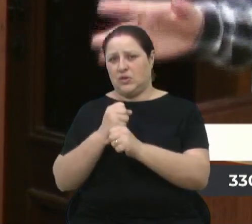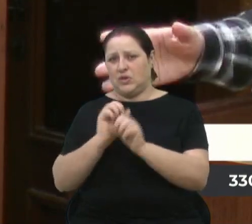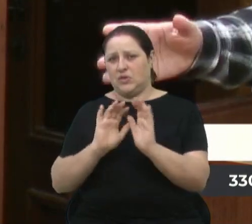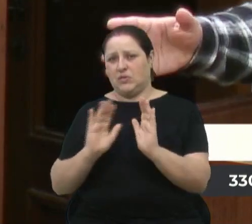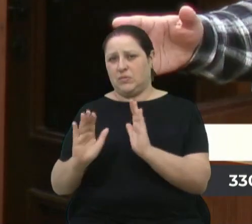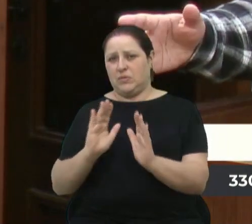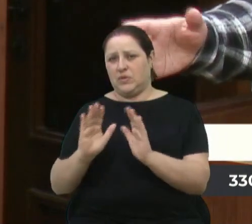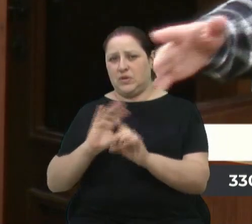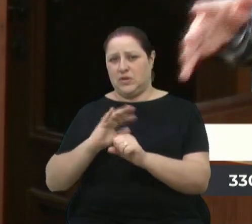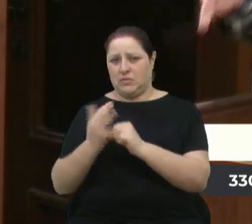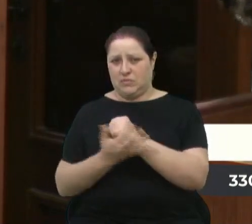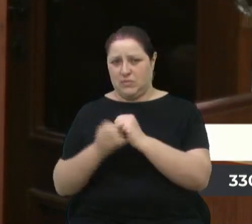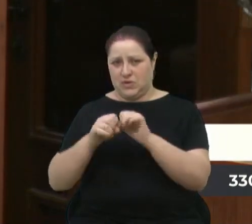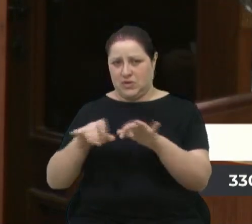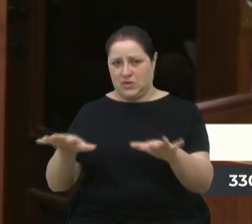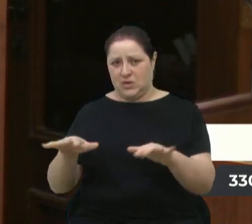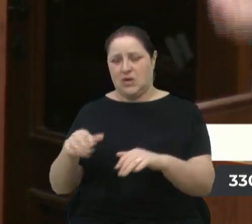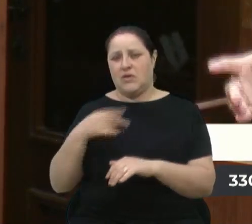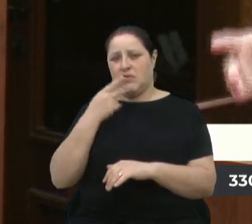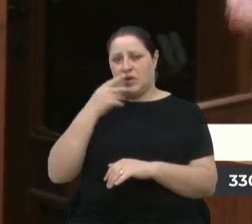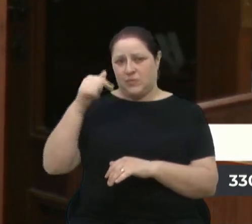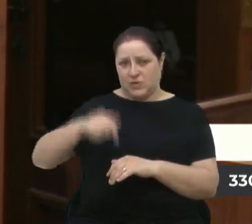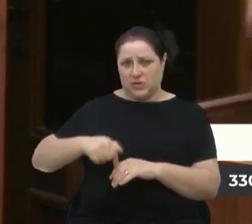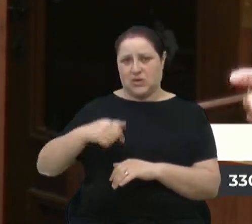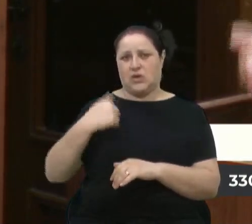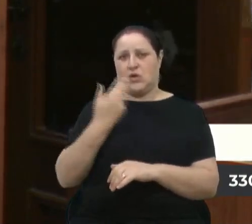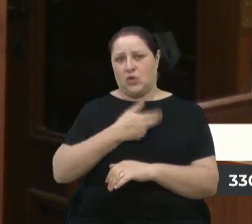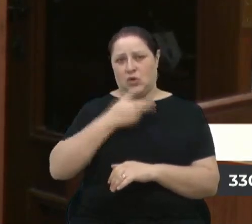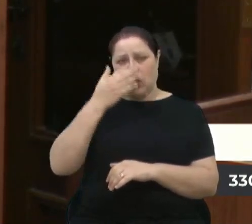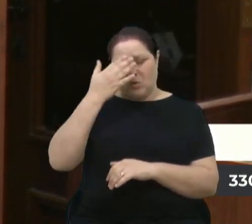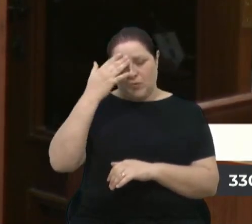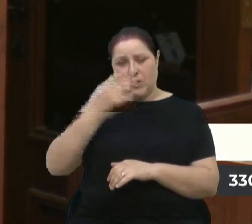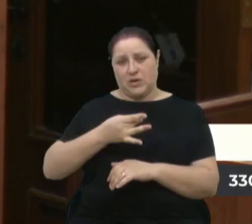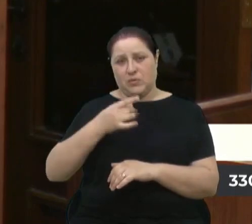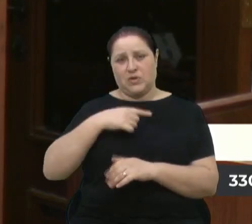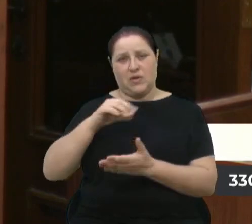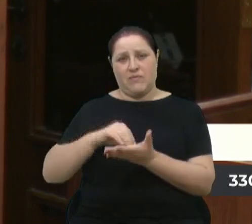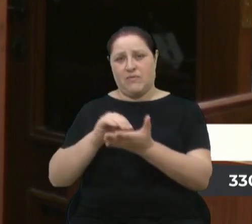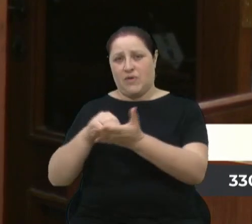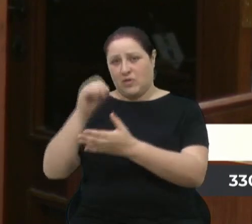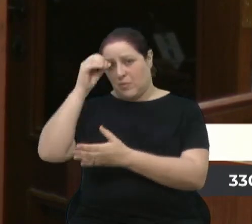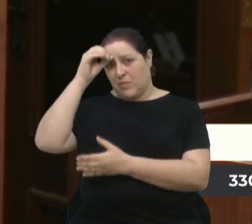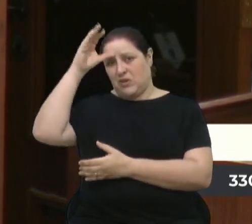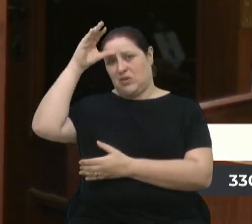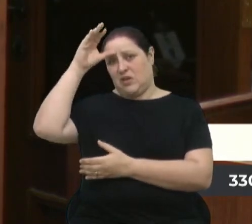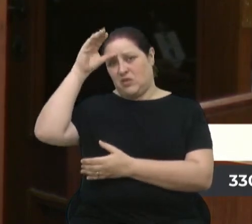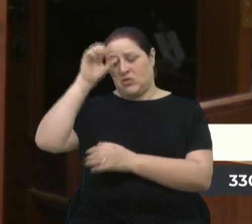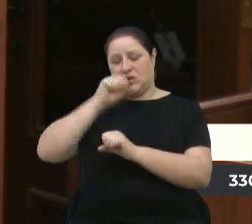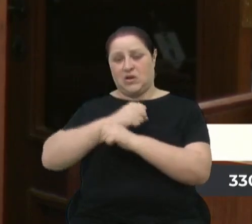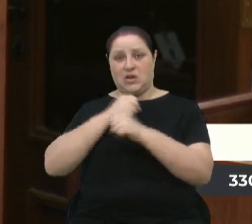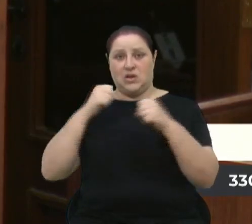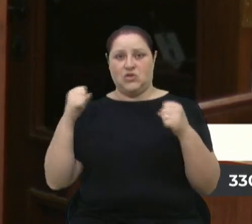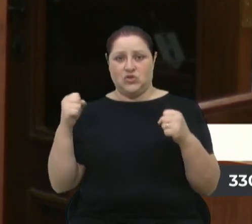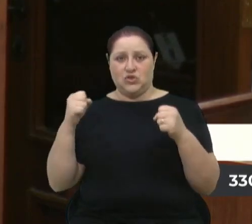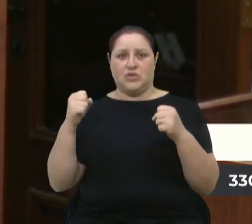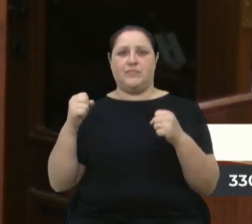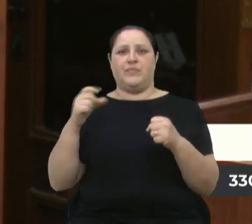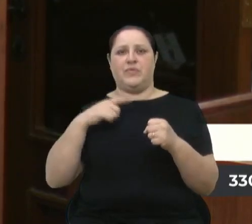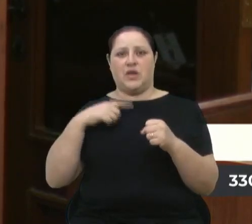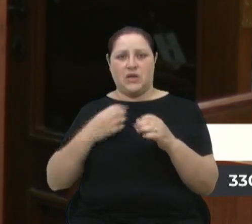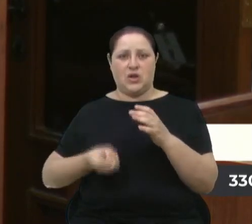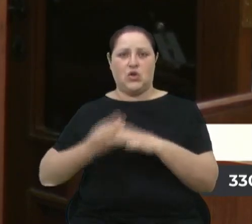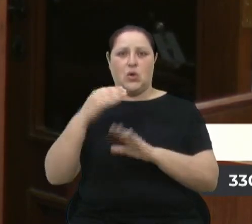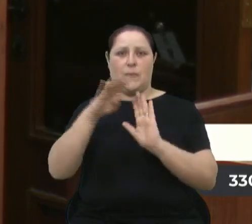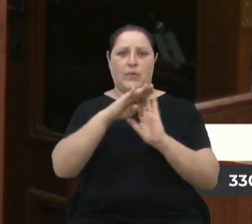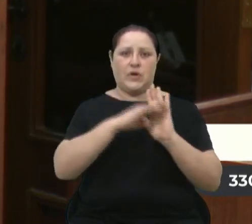falamos aqui, entendemos que temos um déficit de aprendizagem homérico. Se criou um programa para reduzir